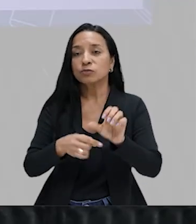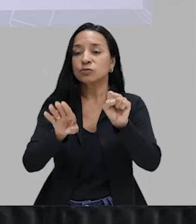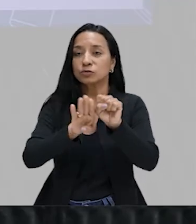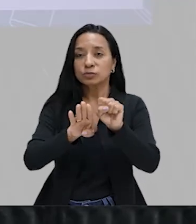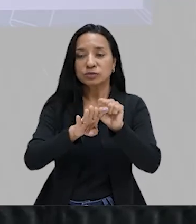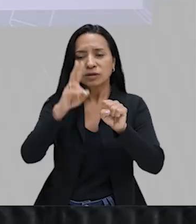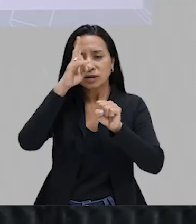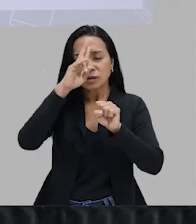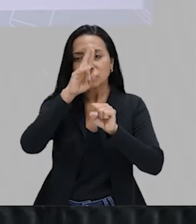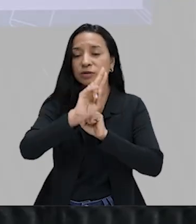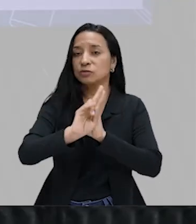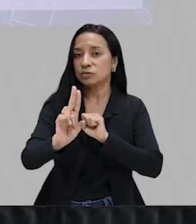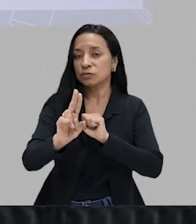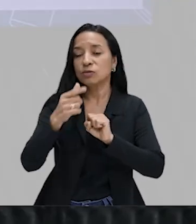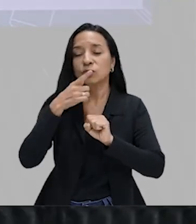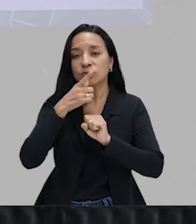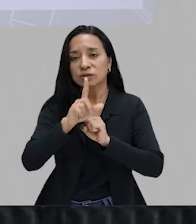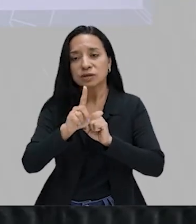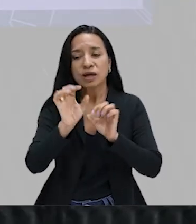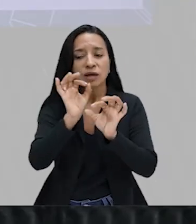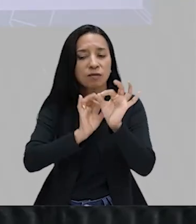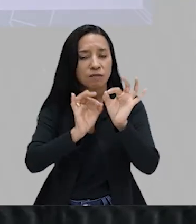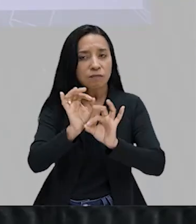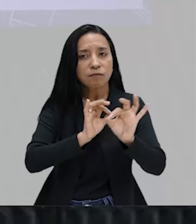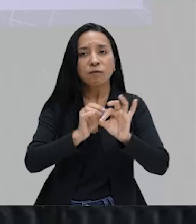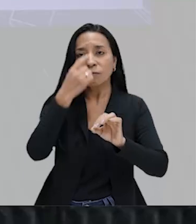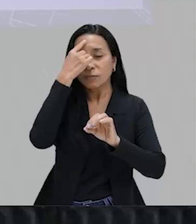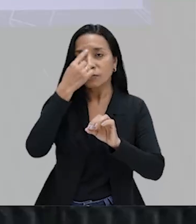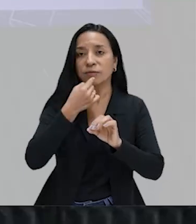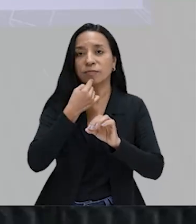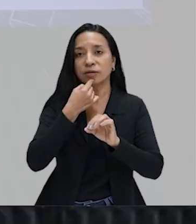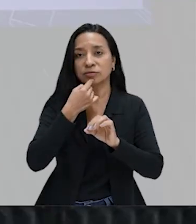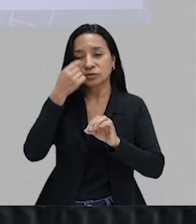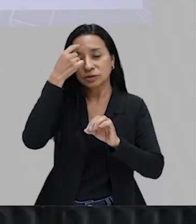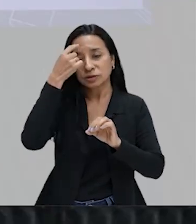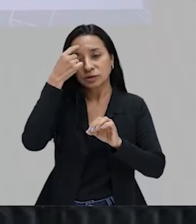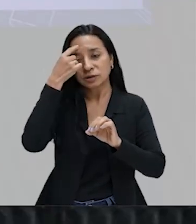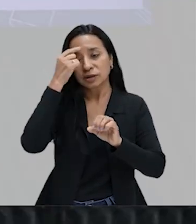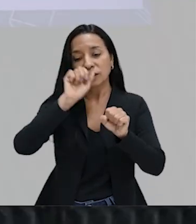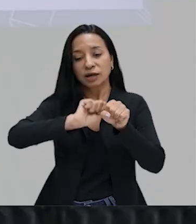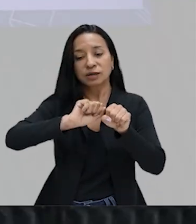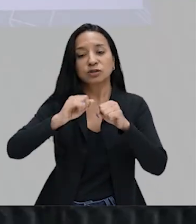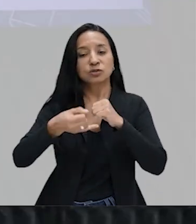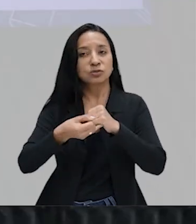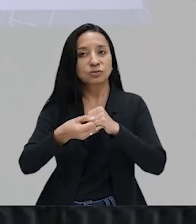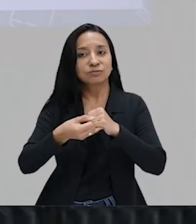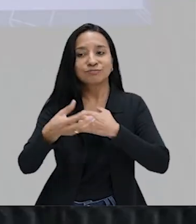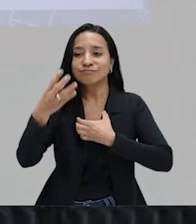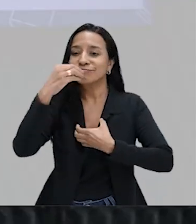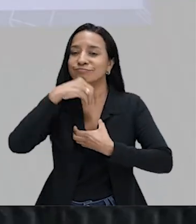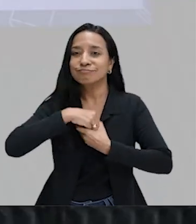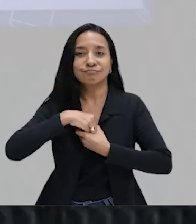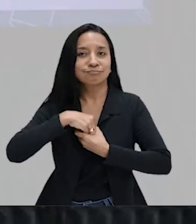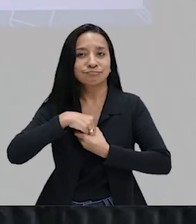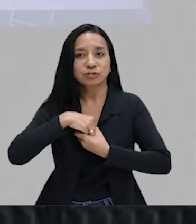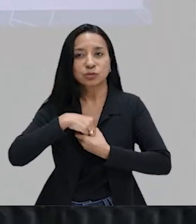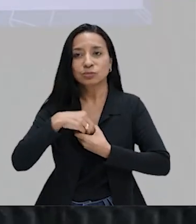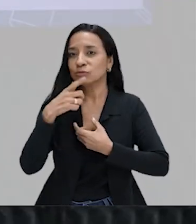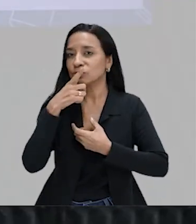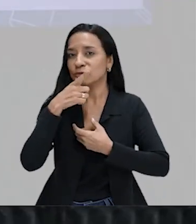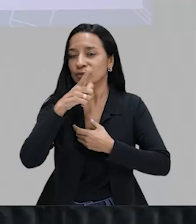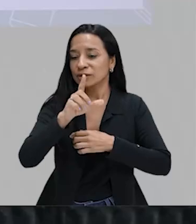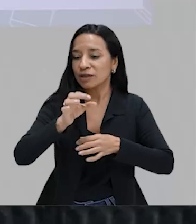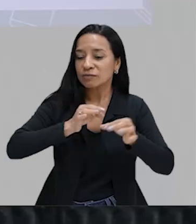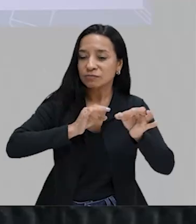formar aquela imagem na sua cabeça. Já adjetivo, uma qualidade, já fica algo mais abstrato, você já não consegue formalizar, já